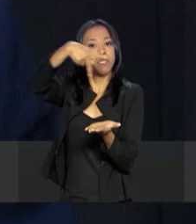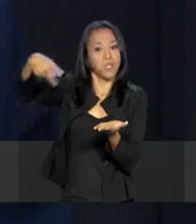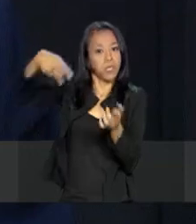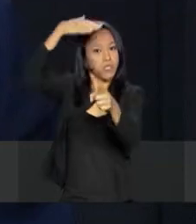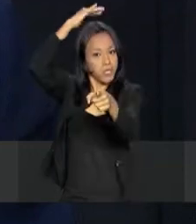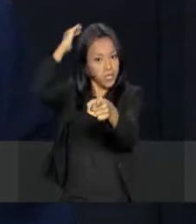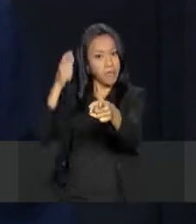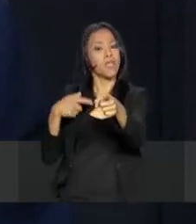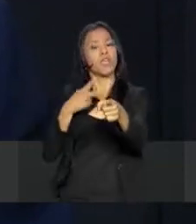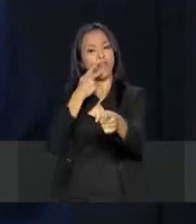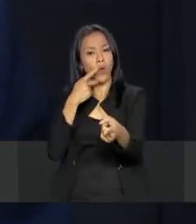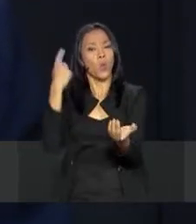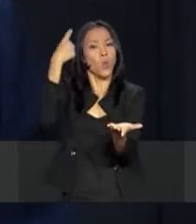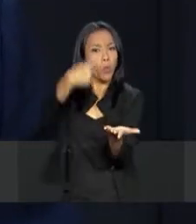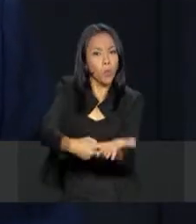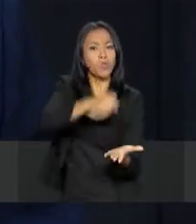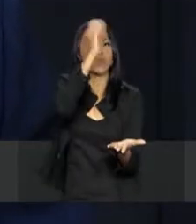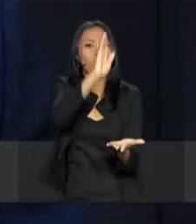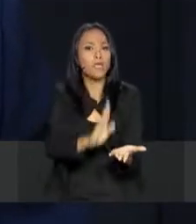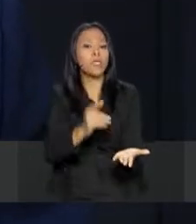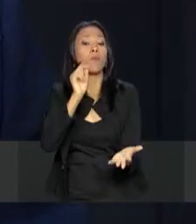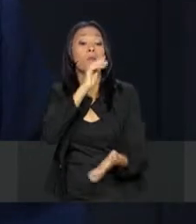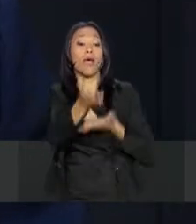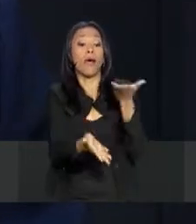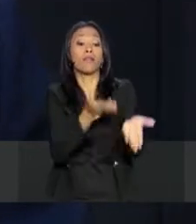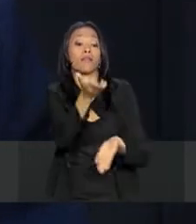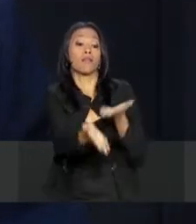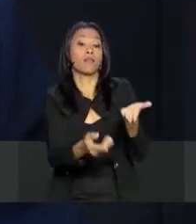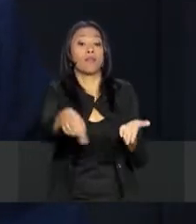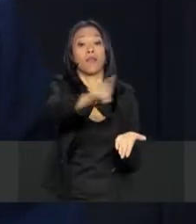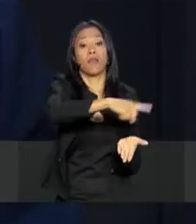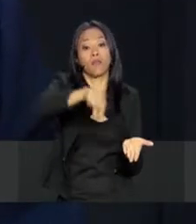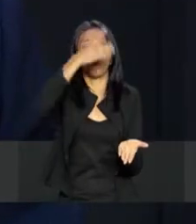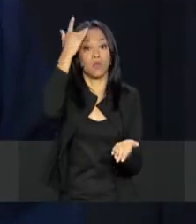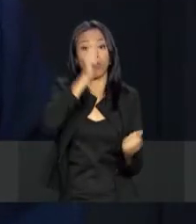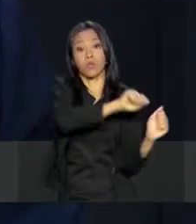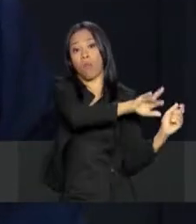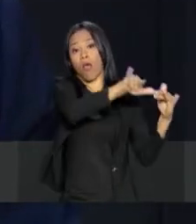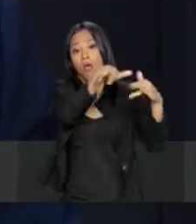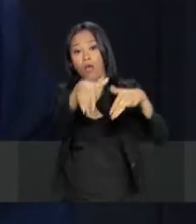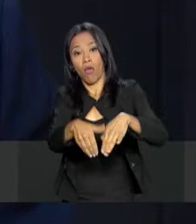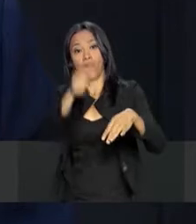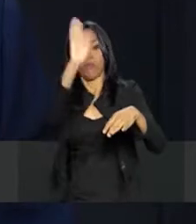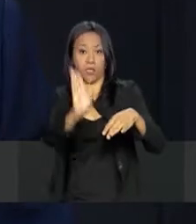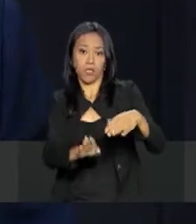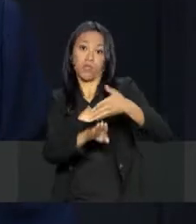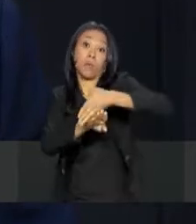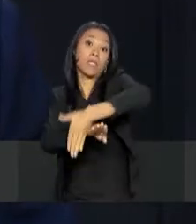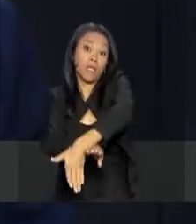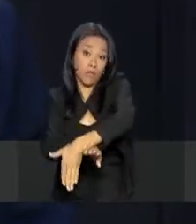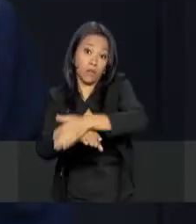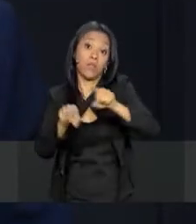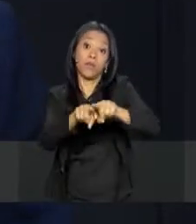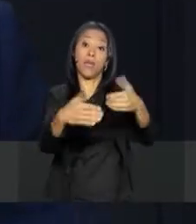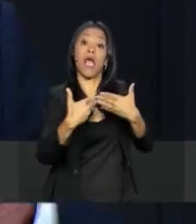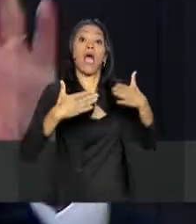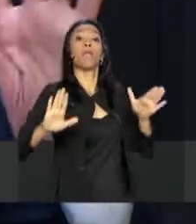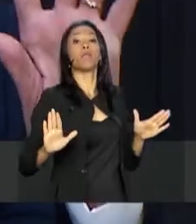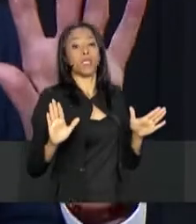reiterou os compromissos do brasil com atendimento humanitário dos migrantes e com a manutenção da fronteira aberta